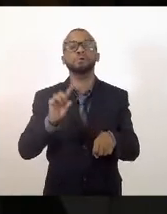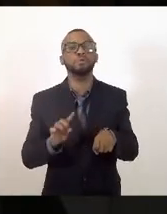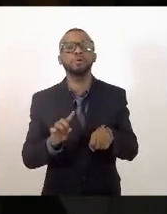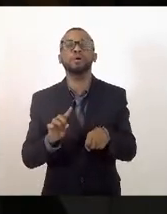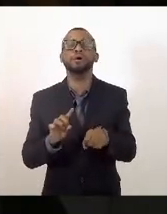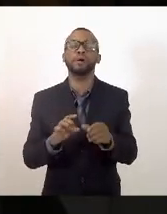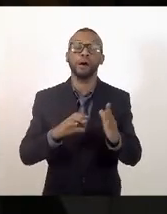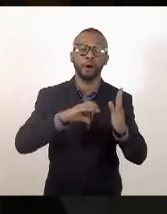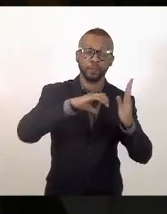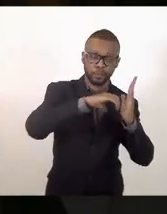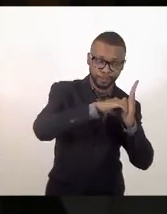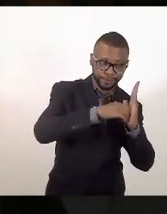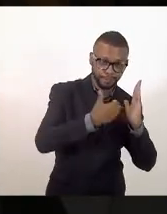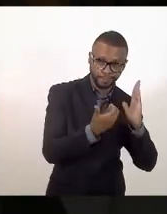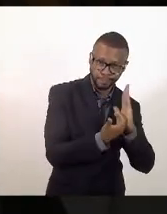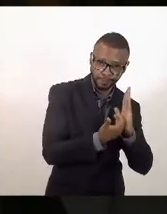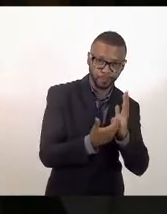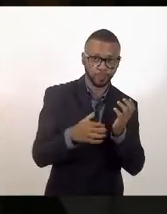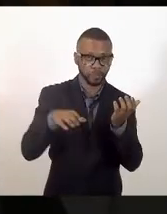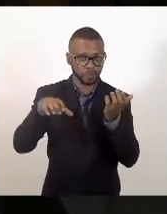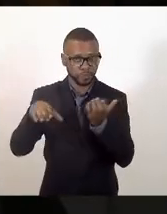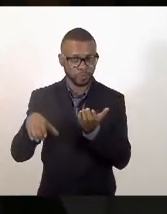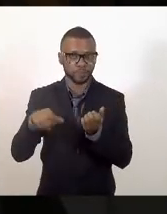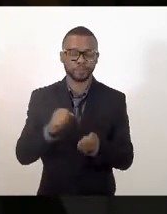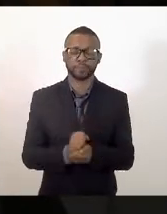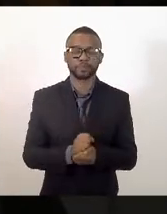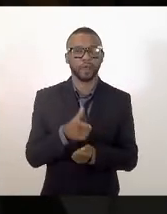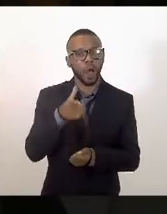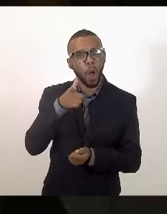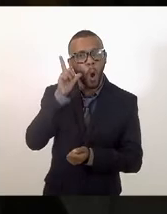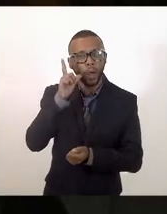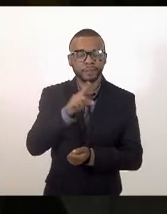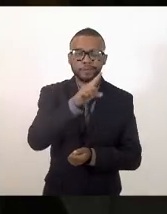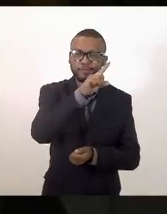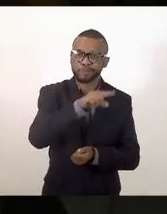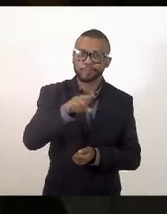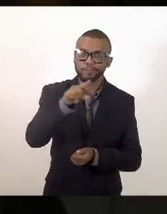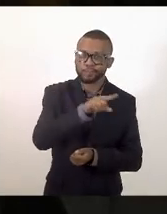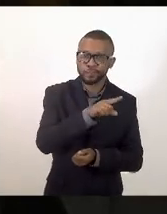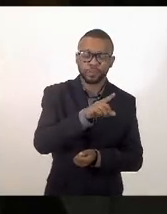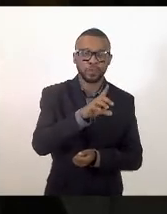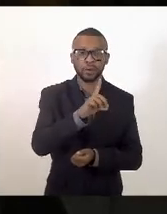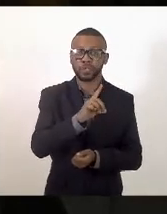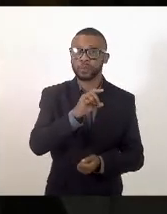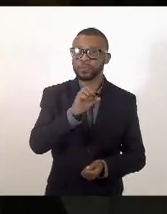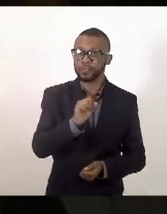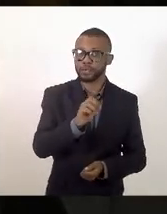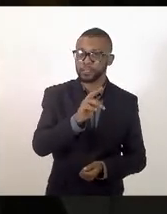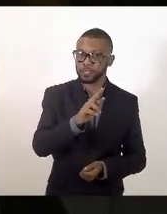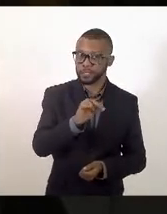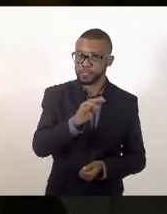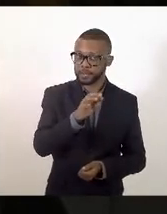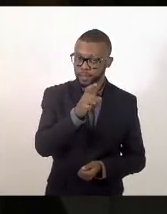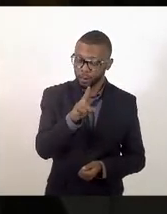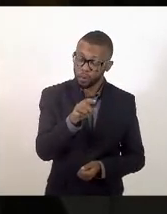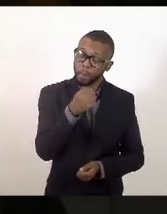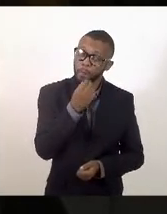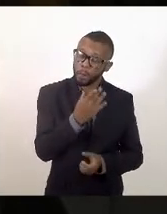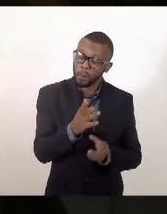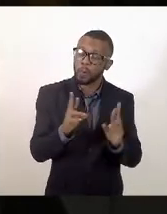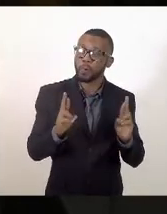2 casas legislativas. Ontem se enterrou o distritão, felizmente,